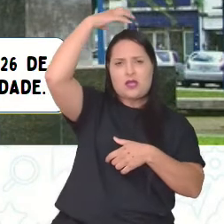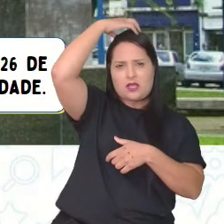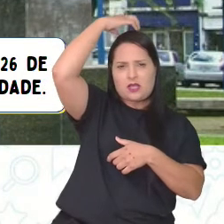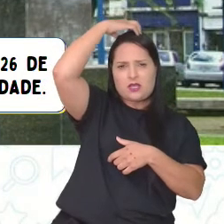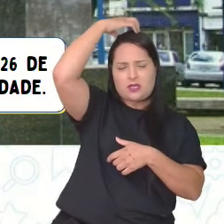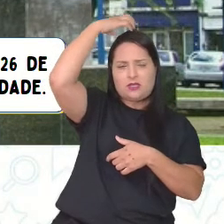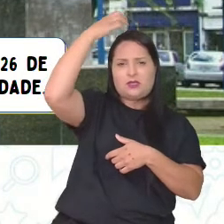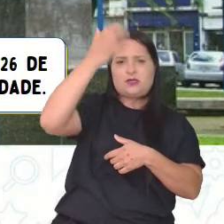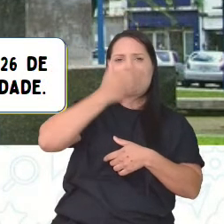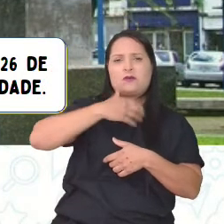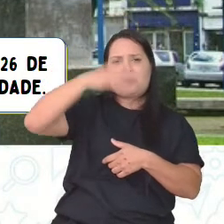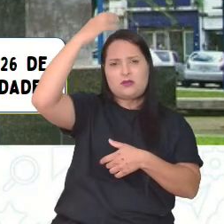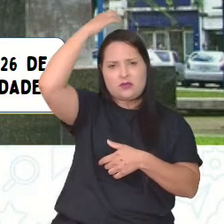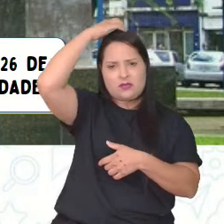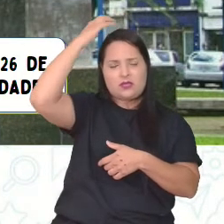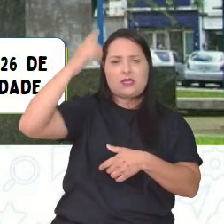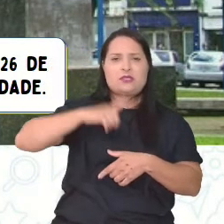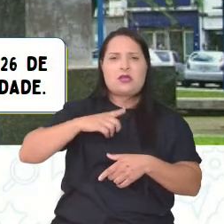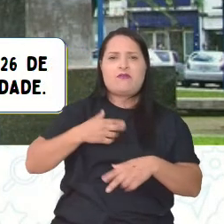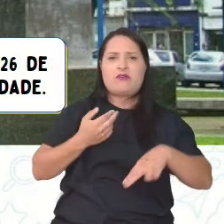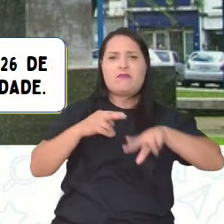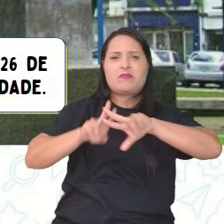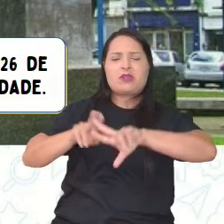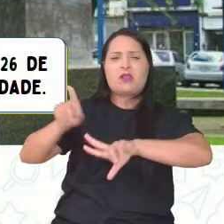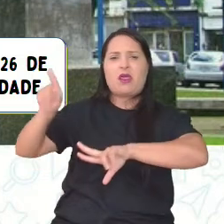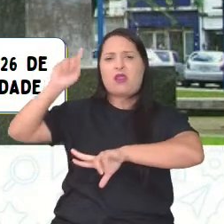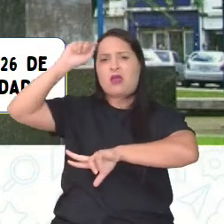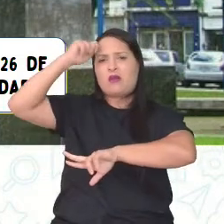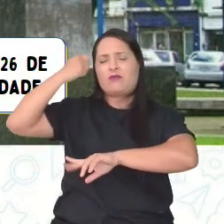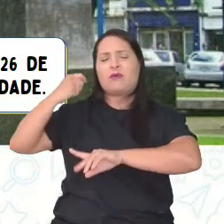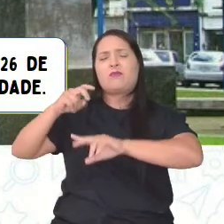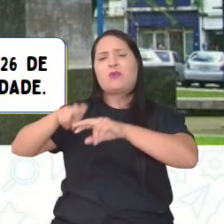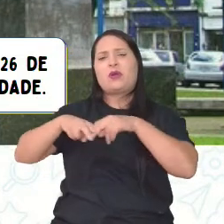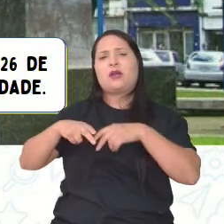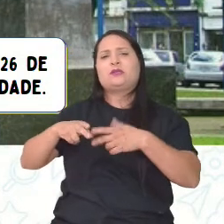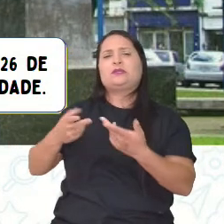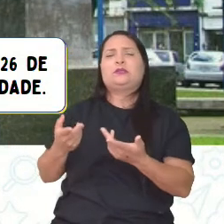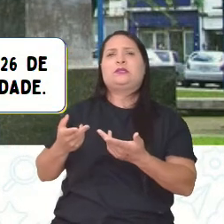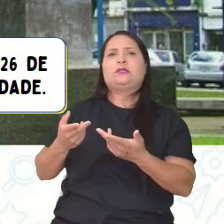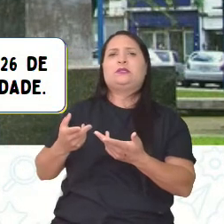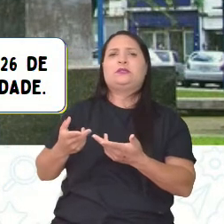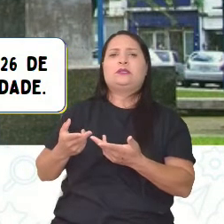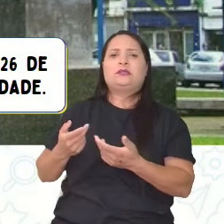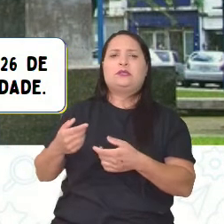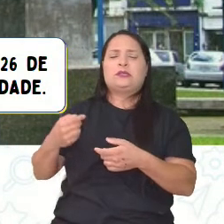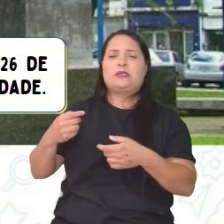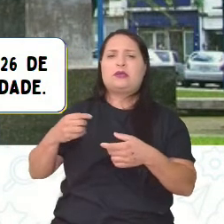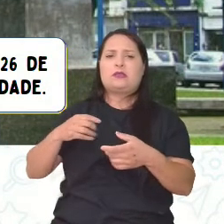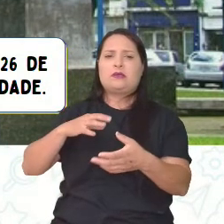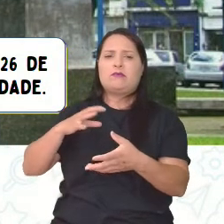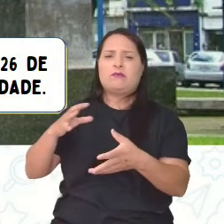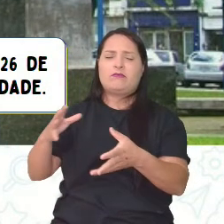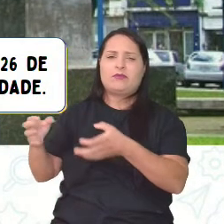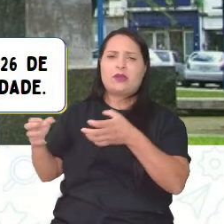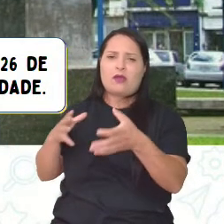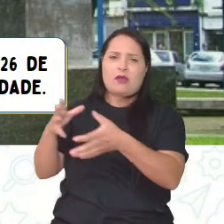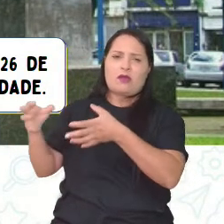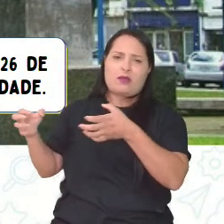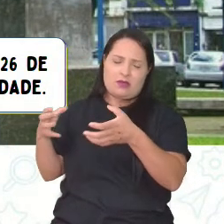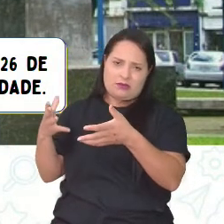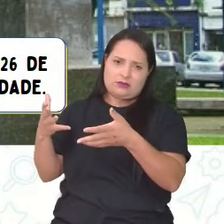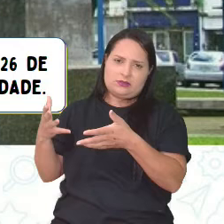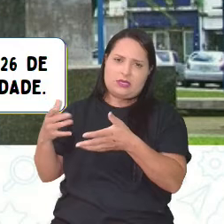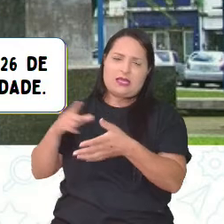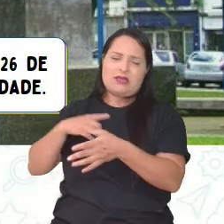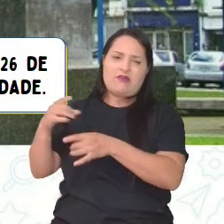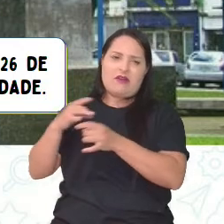na África por brigas entre tribos africanas, e aí uma tribo que venceu, vendeu os perdedores como escravos para